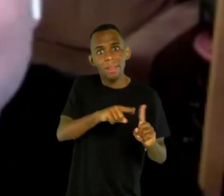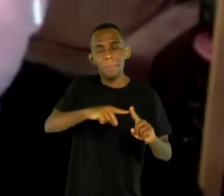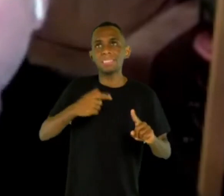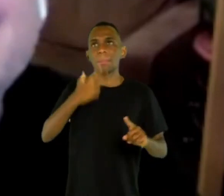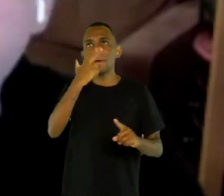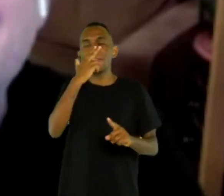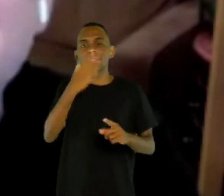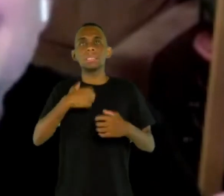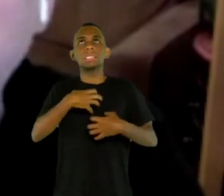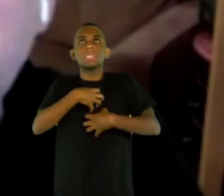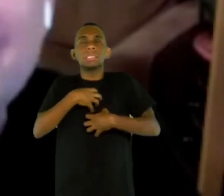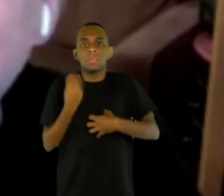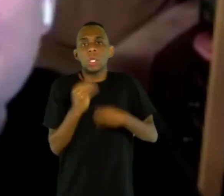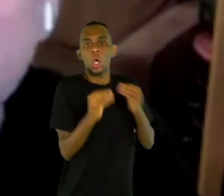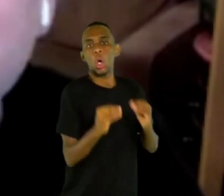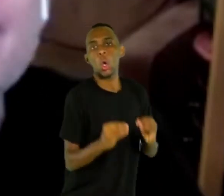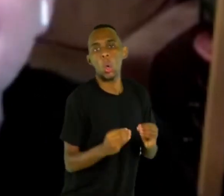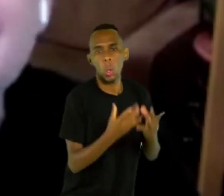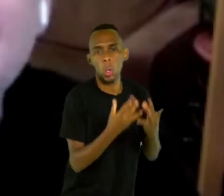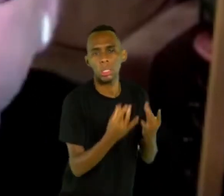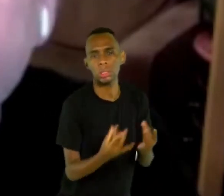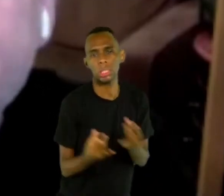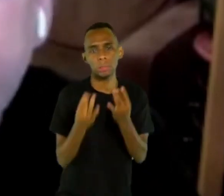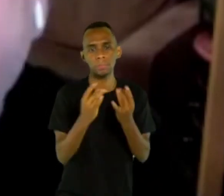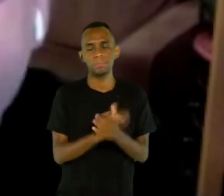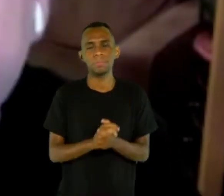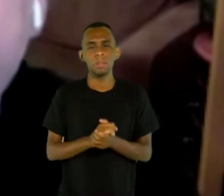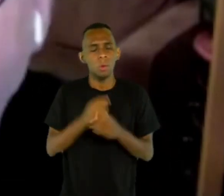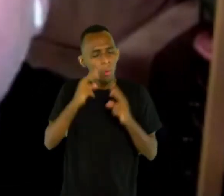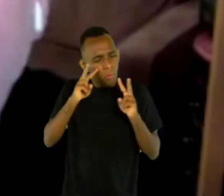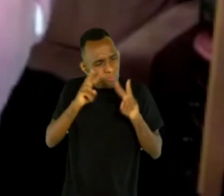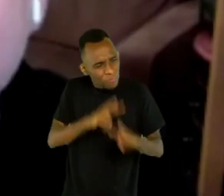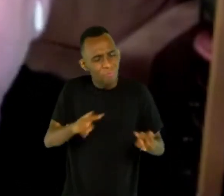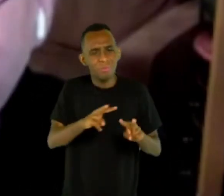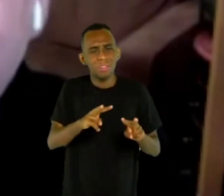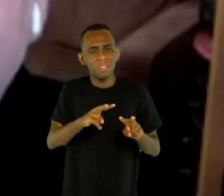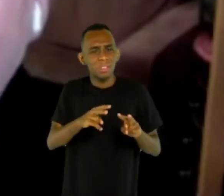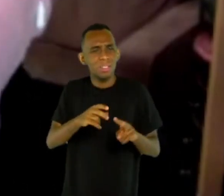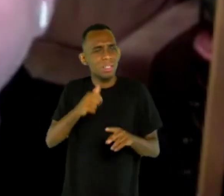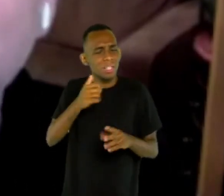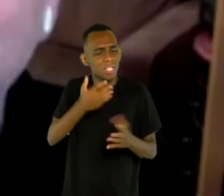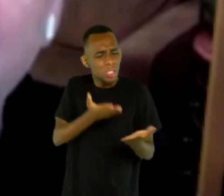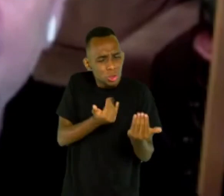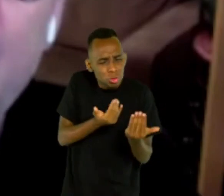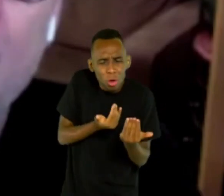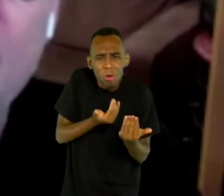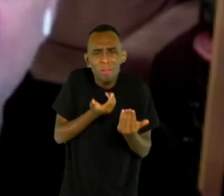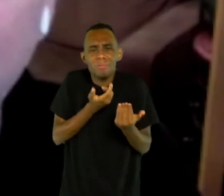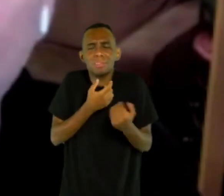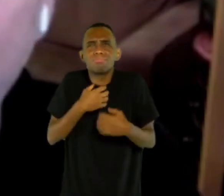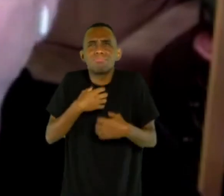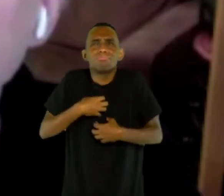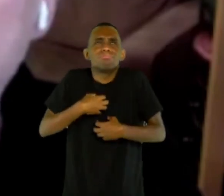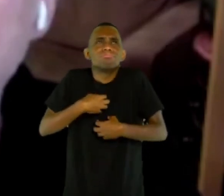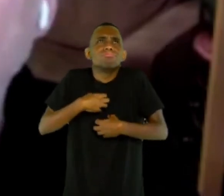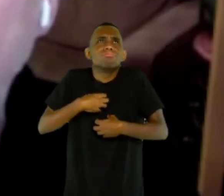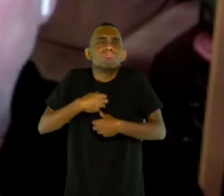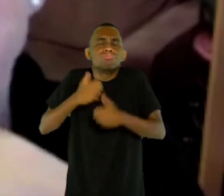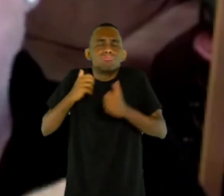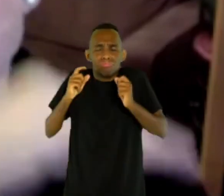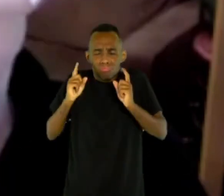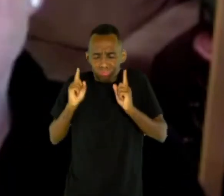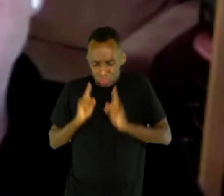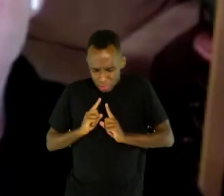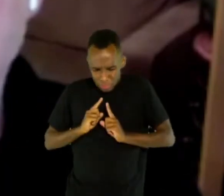vi aquela adolescente cancelada, deprimida, dizendo, poxa, me dá a voz aí, fala comigo. Então, foi